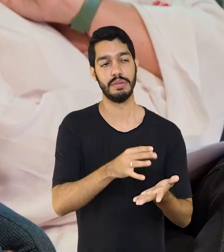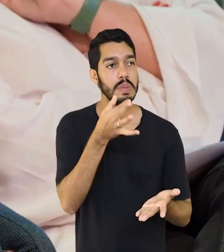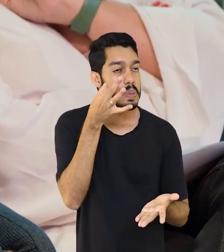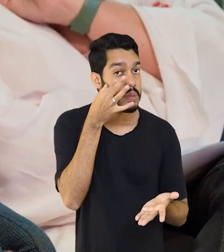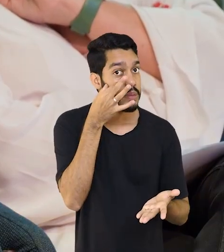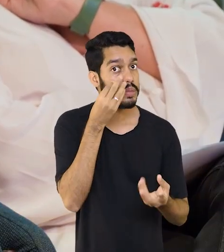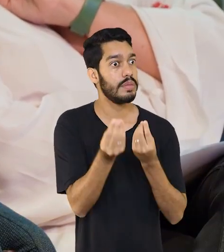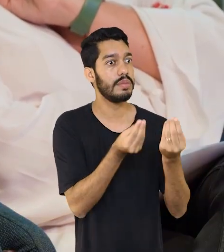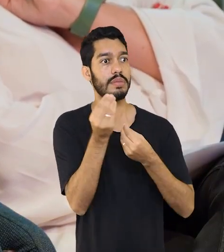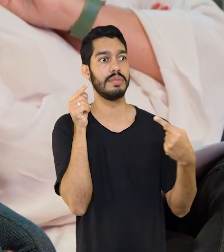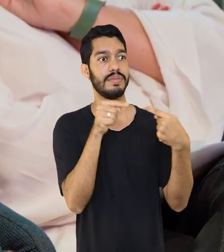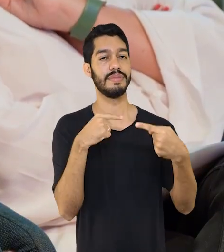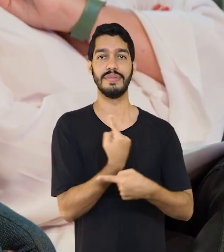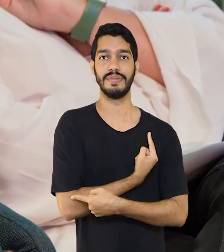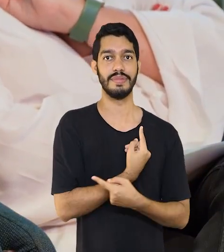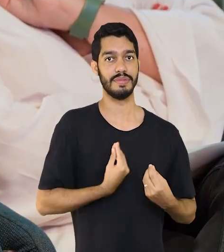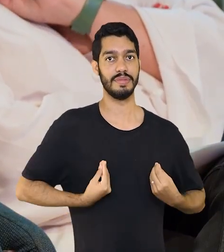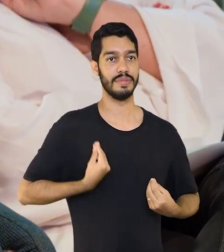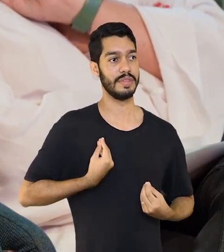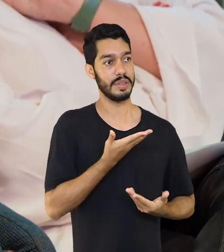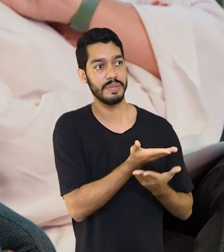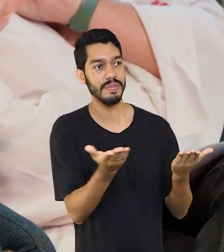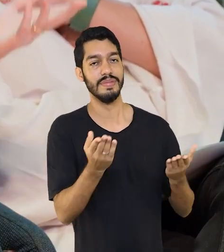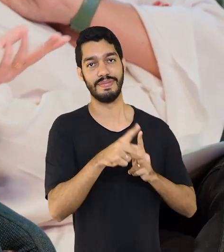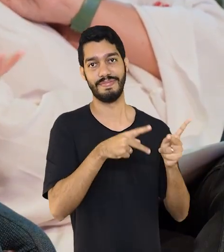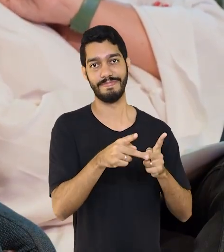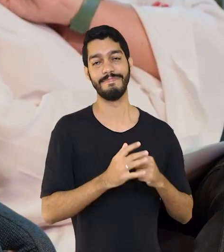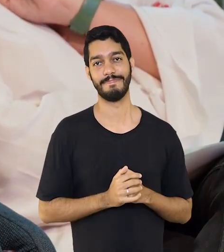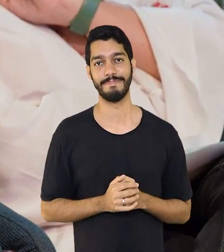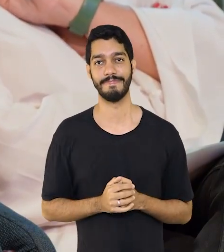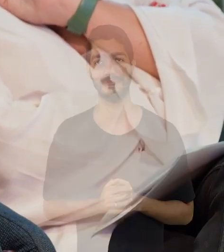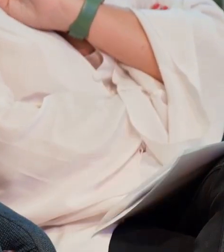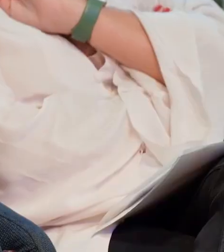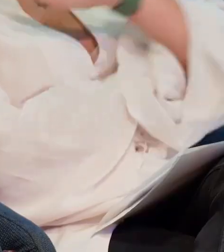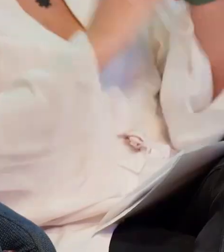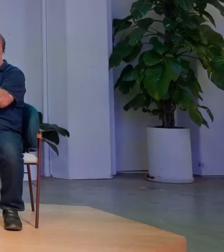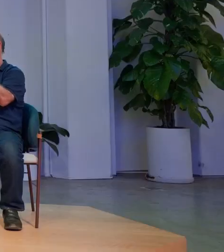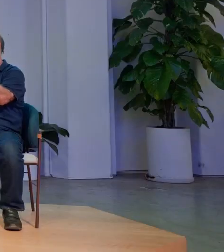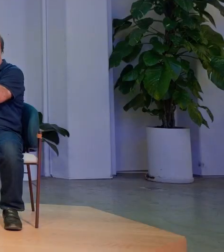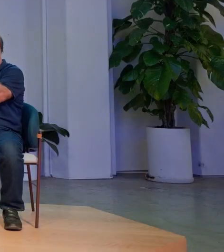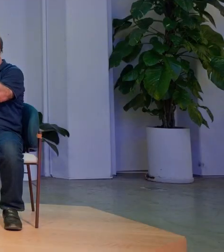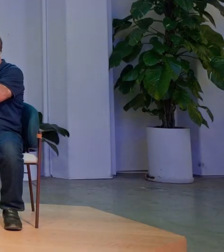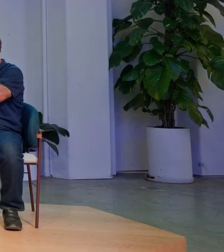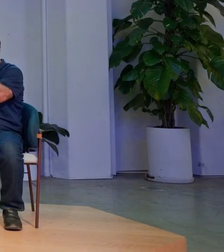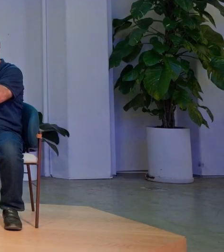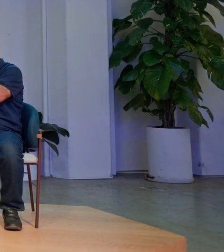aplicação daquilo ali no dia a dia da nossa população que já está se acidentando. Né?